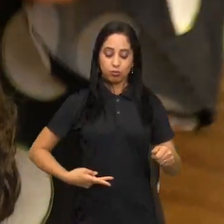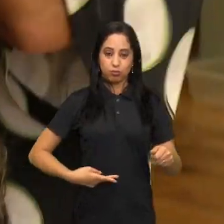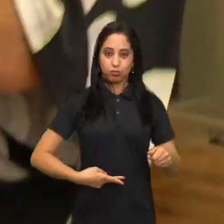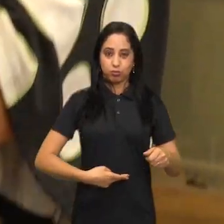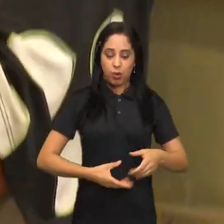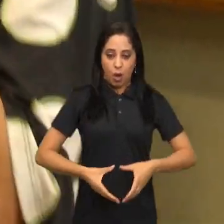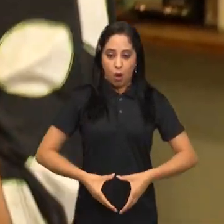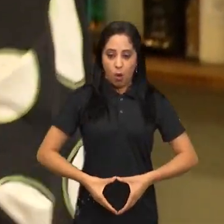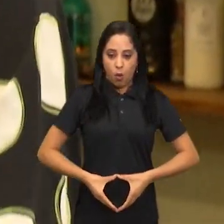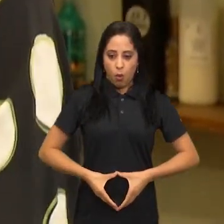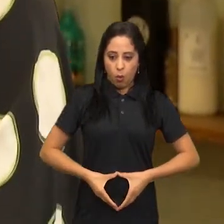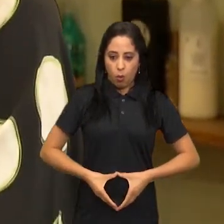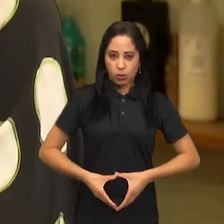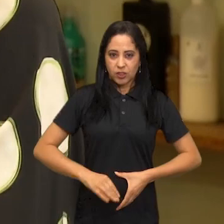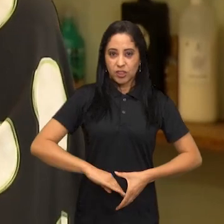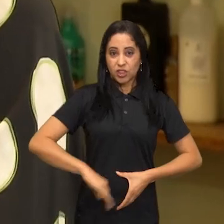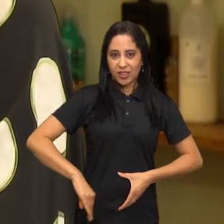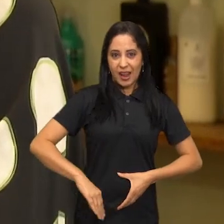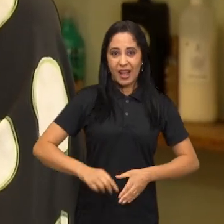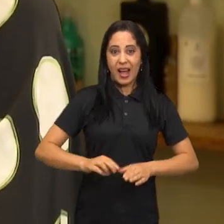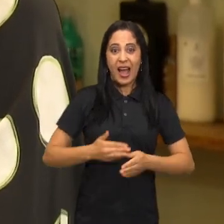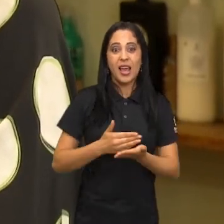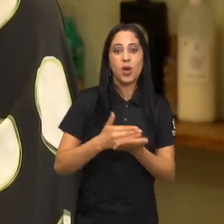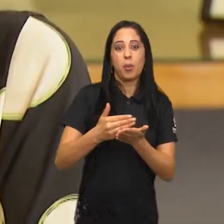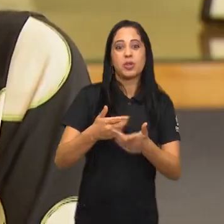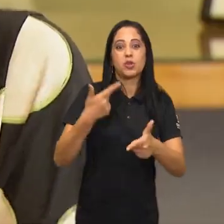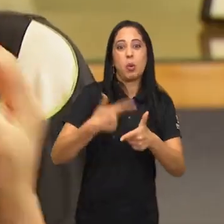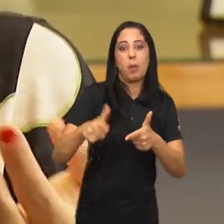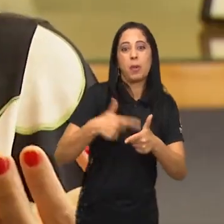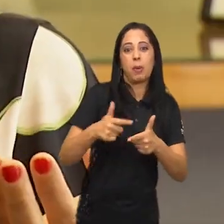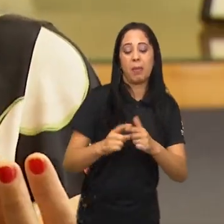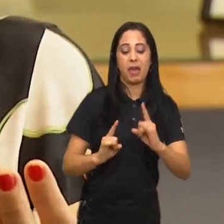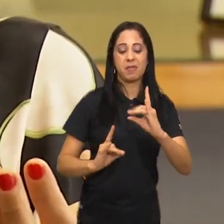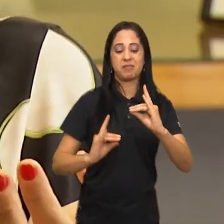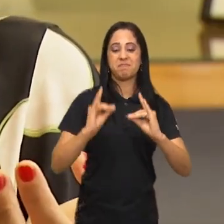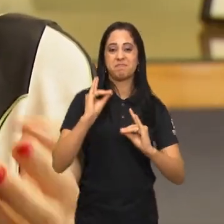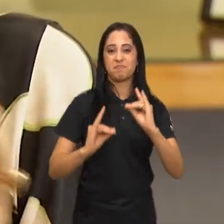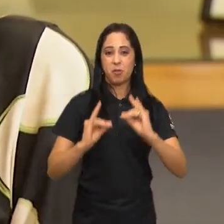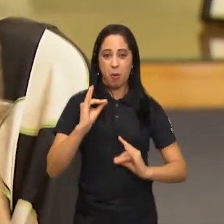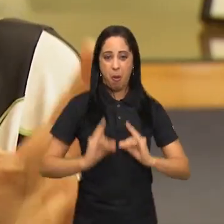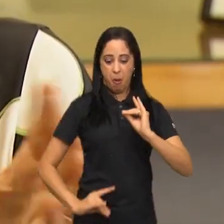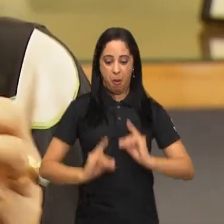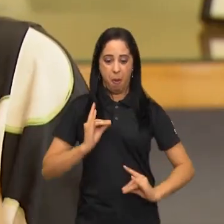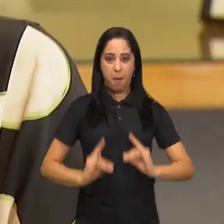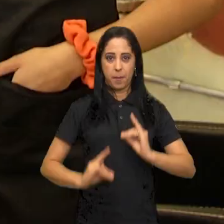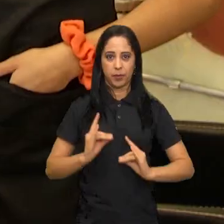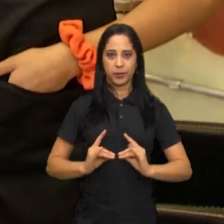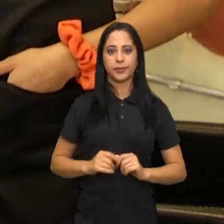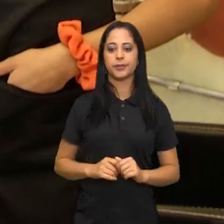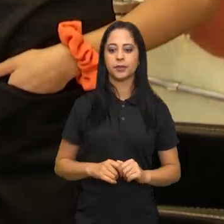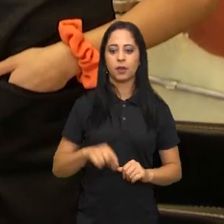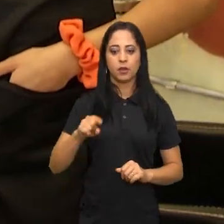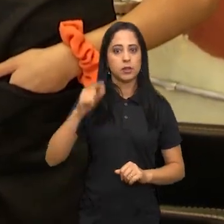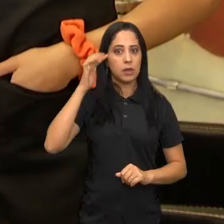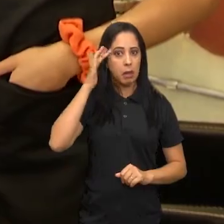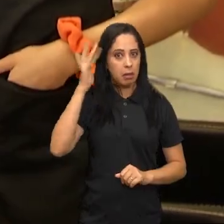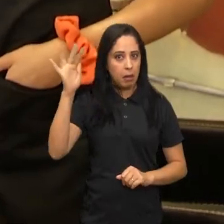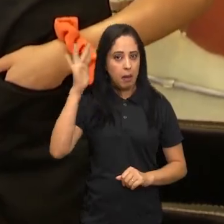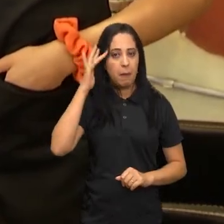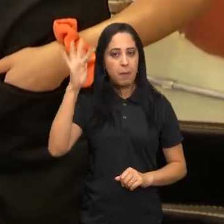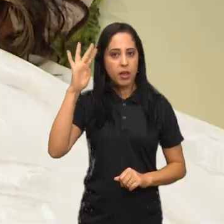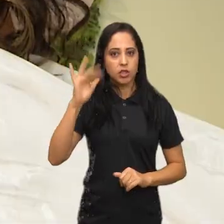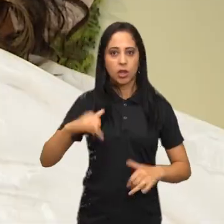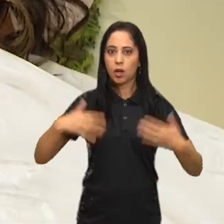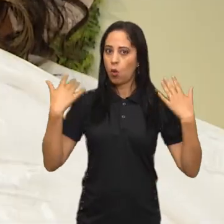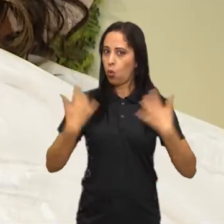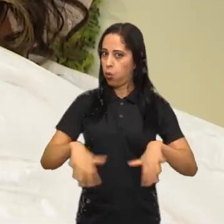começou a ter sérios problemas com o equilíbrio hormonal. Quem vê ela trabalhando assim, nem imagina o sufoco que ela